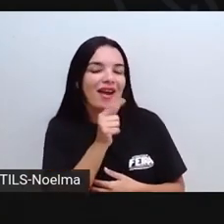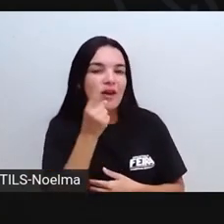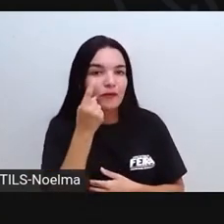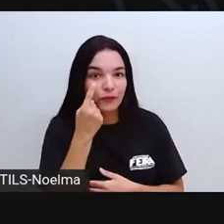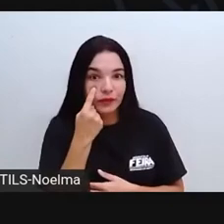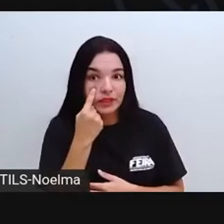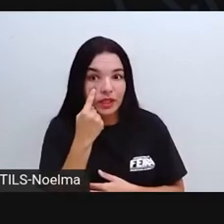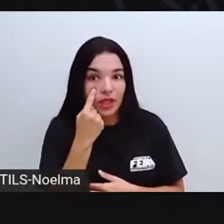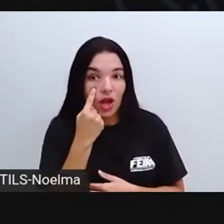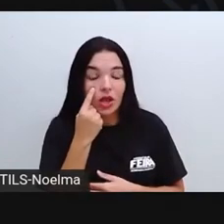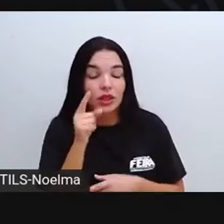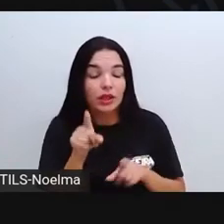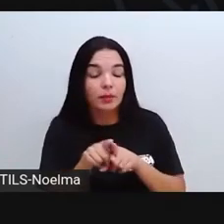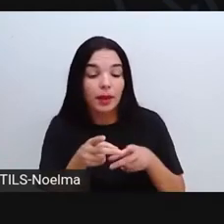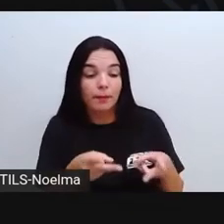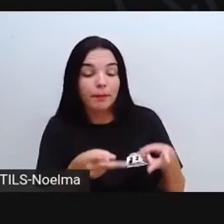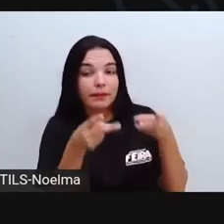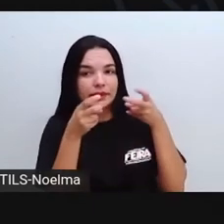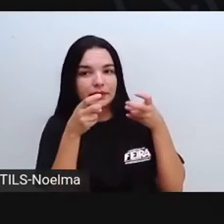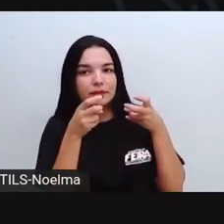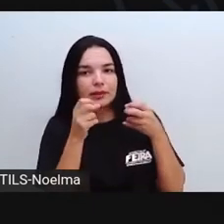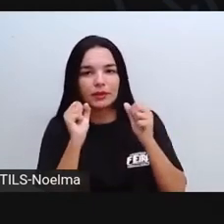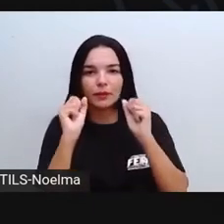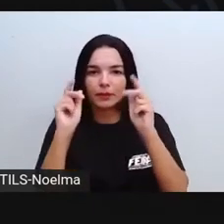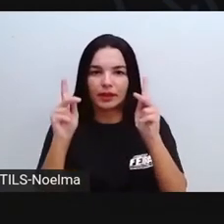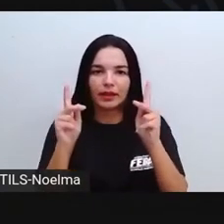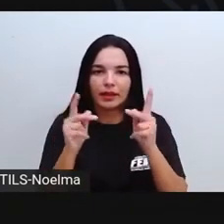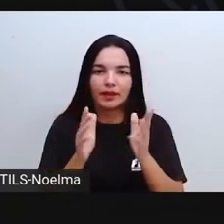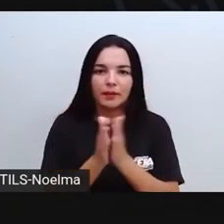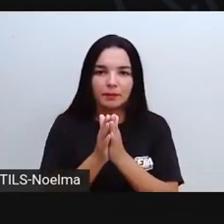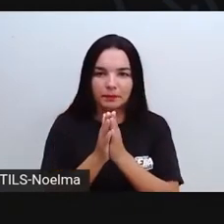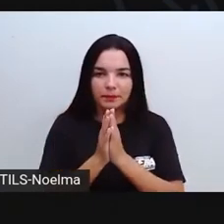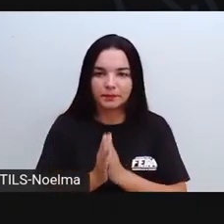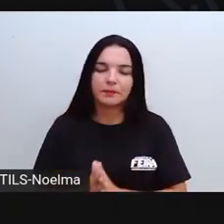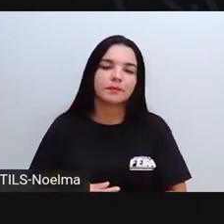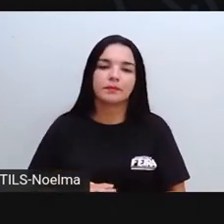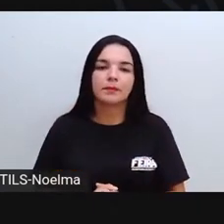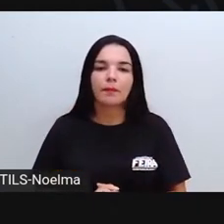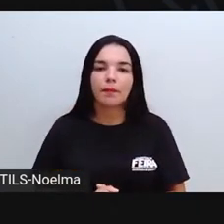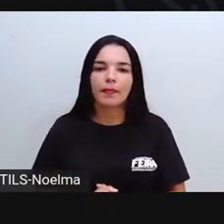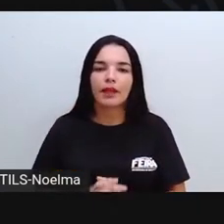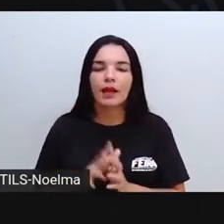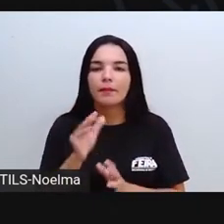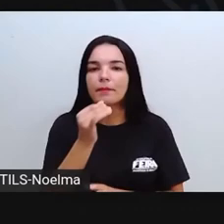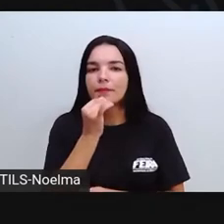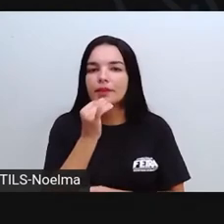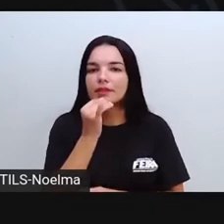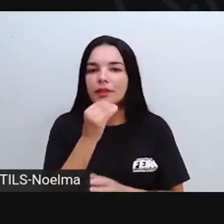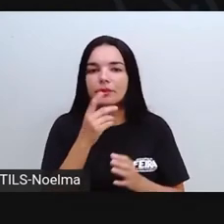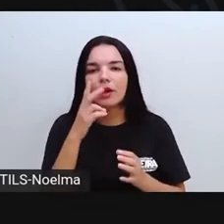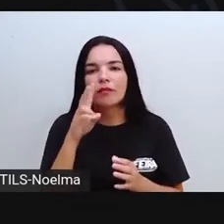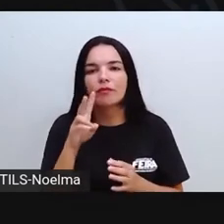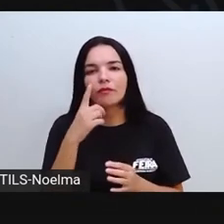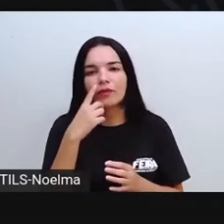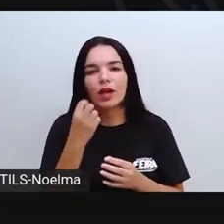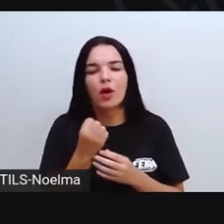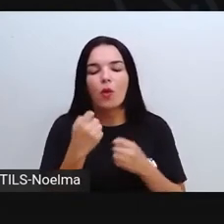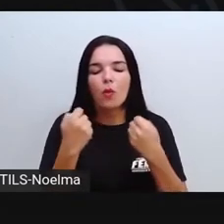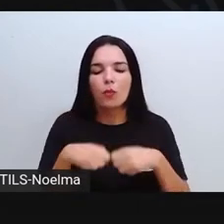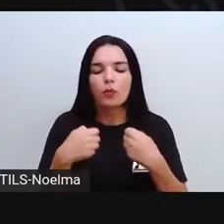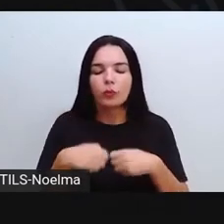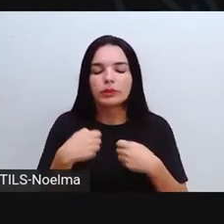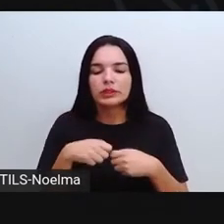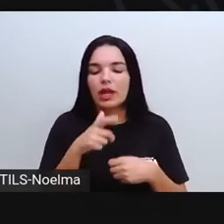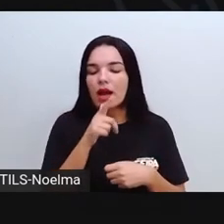possam observar, tá? E a gente ir medindo. Por exemplo, quanto de água a gente